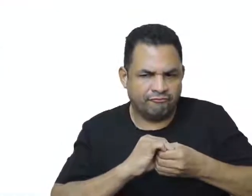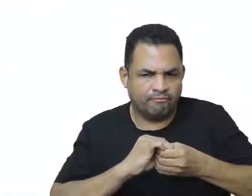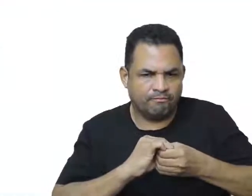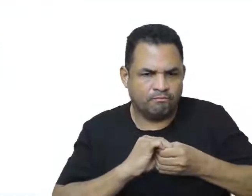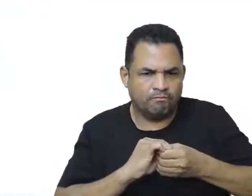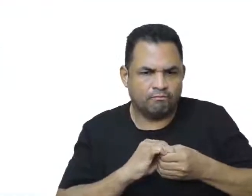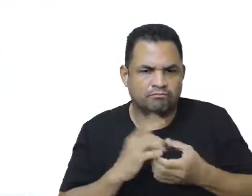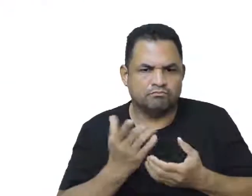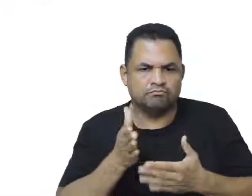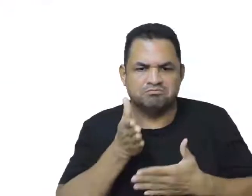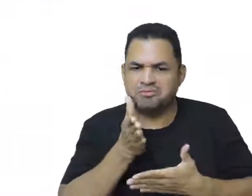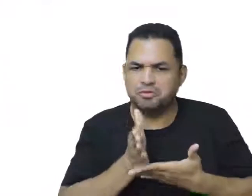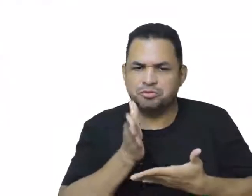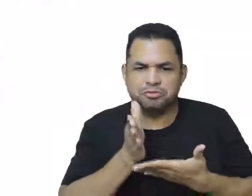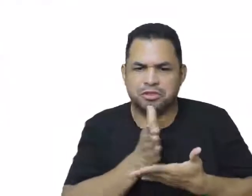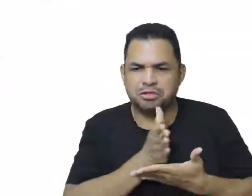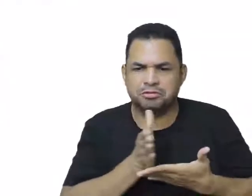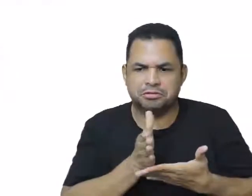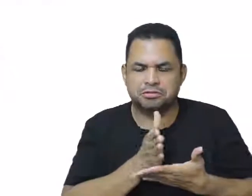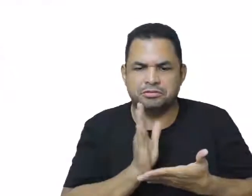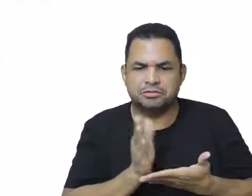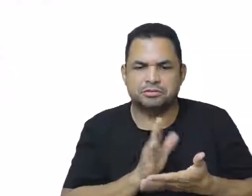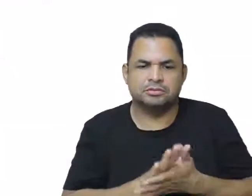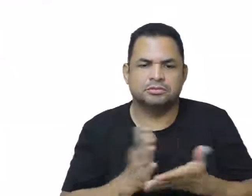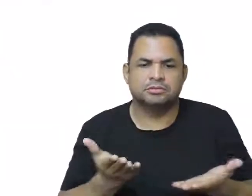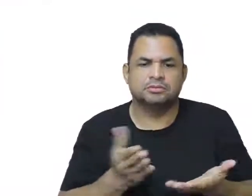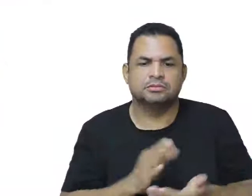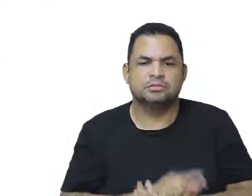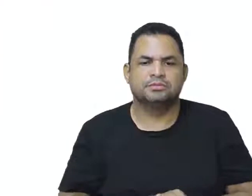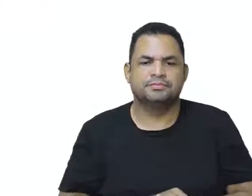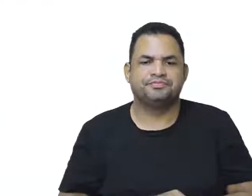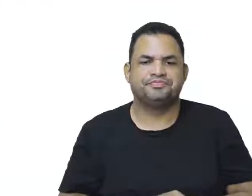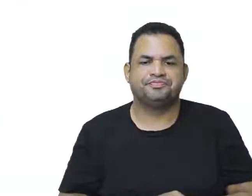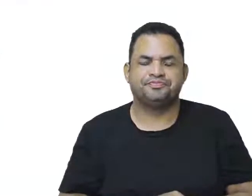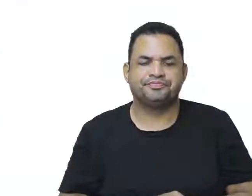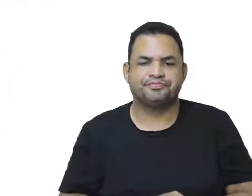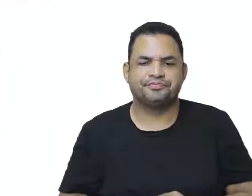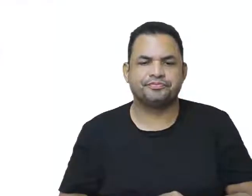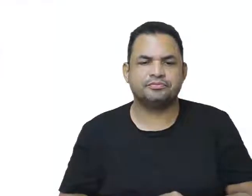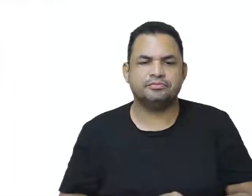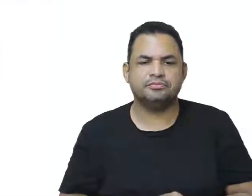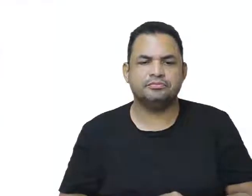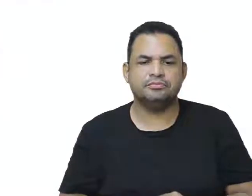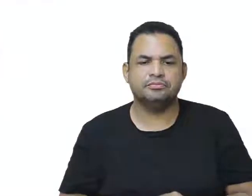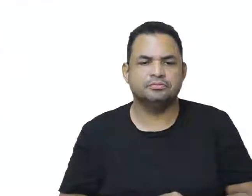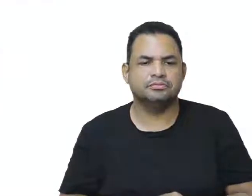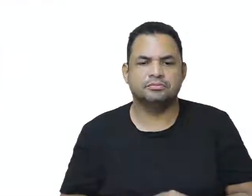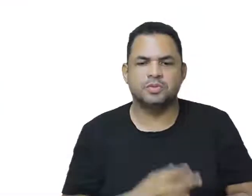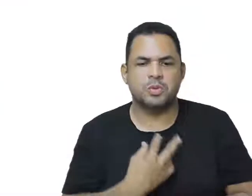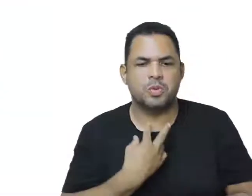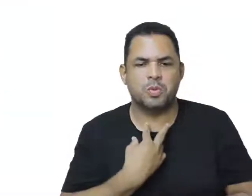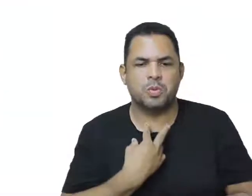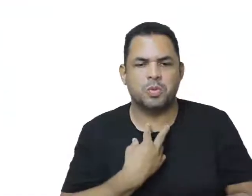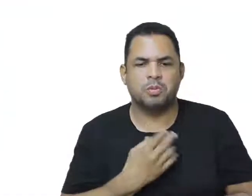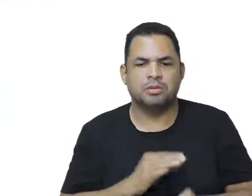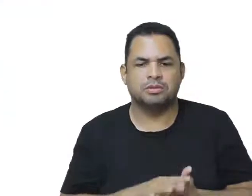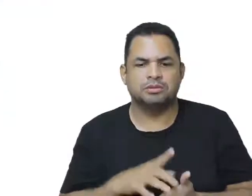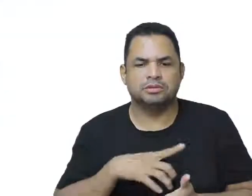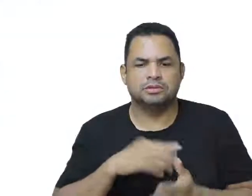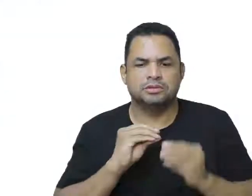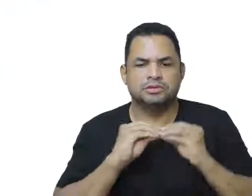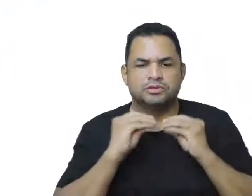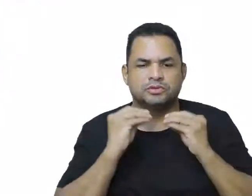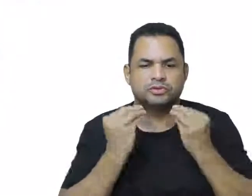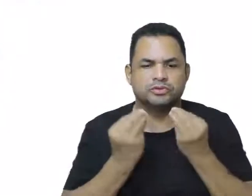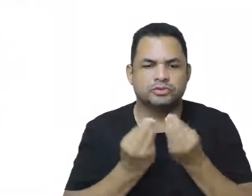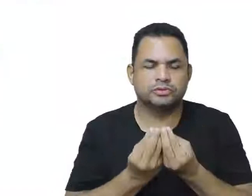sem espaço entre elas, né? Espaços adjacentes, ou seja, sem espaços entre elas, impossibilitando a presença de